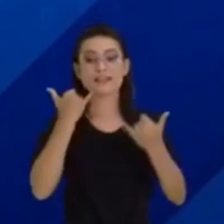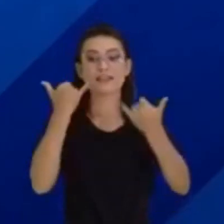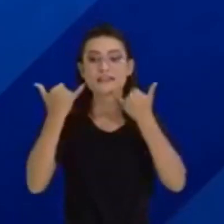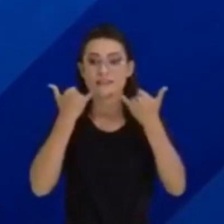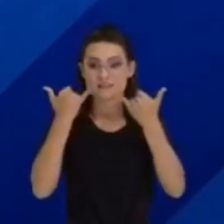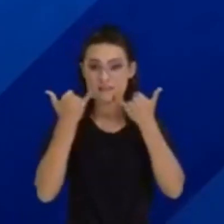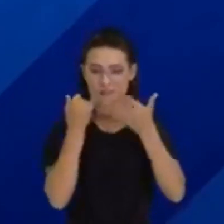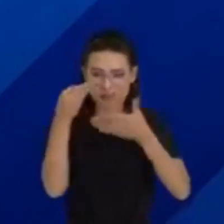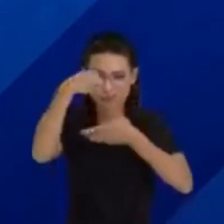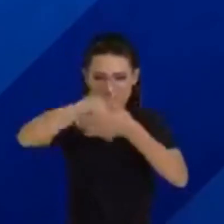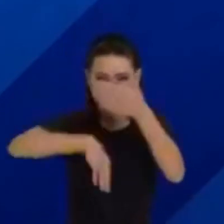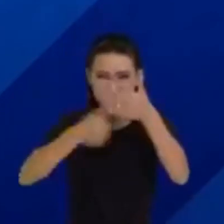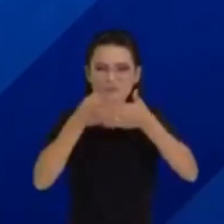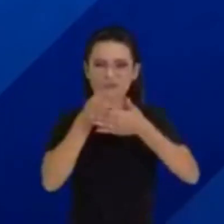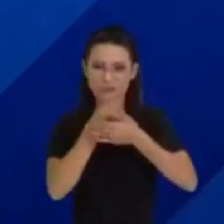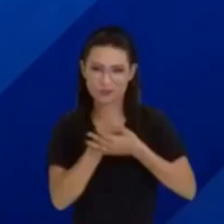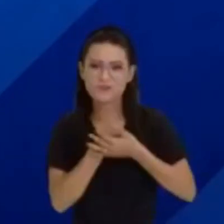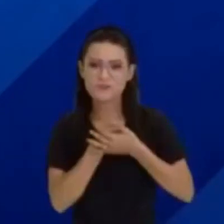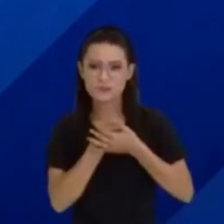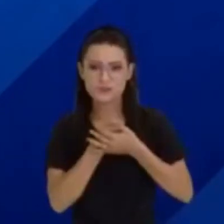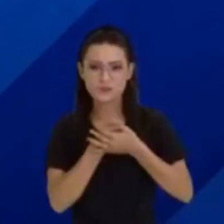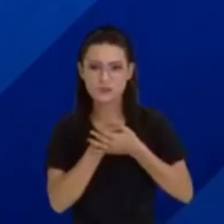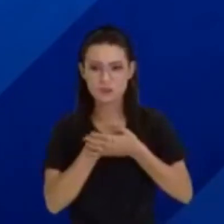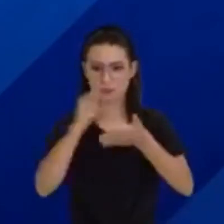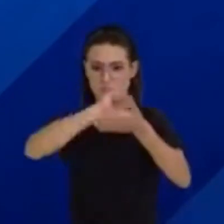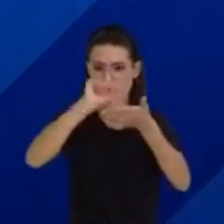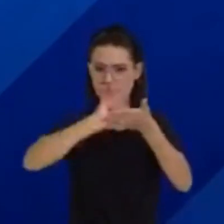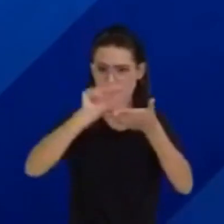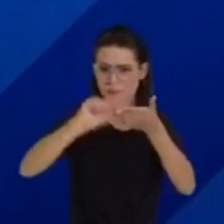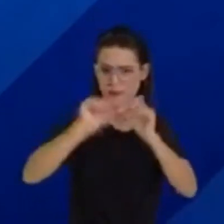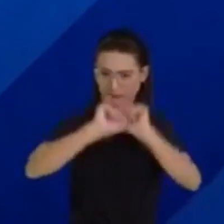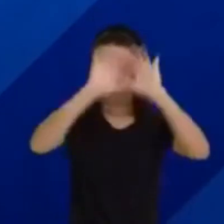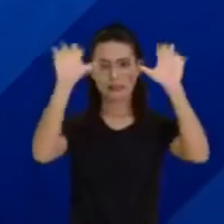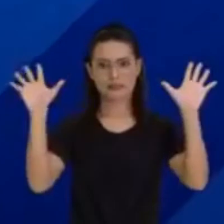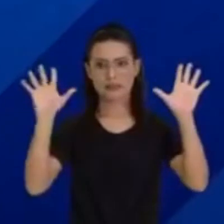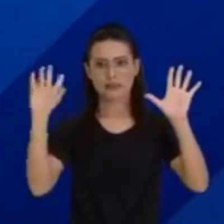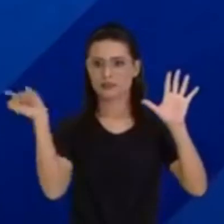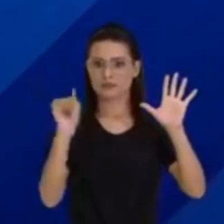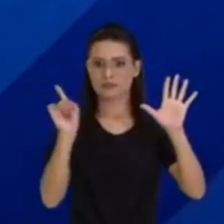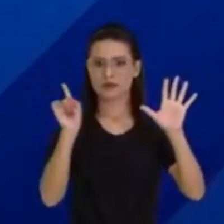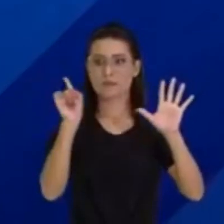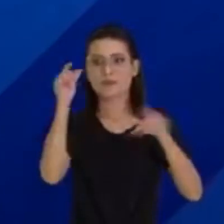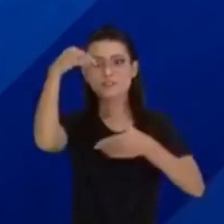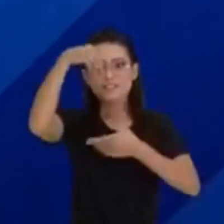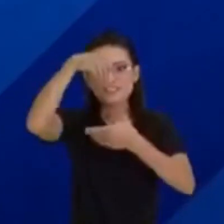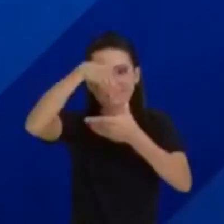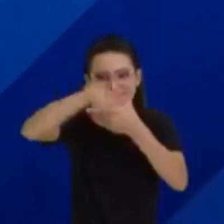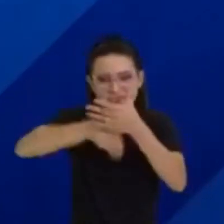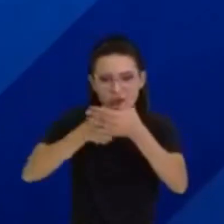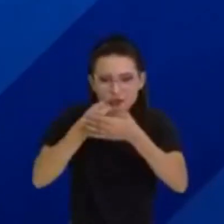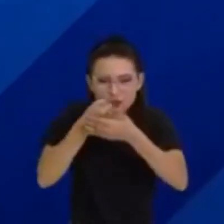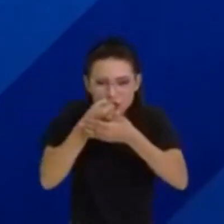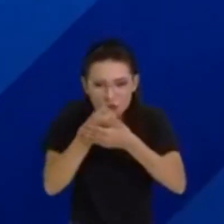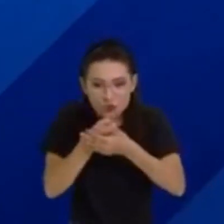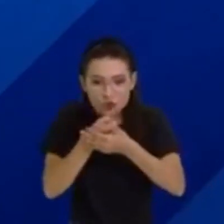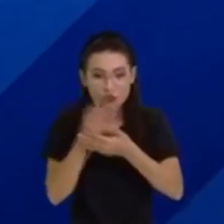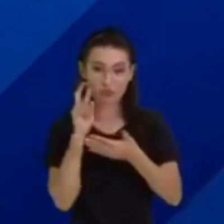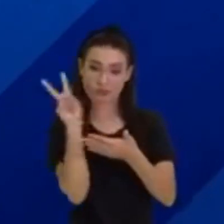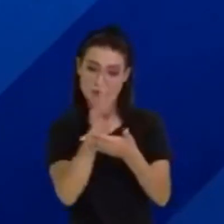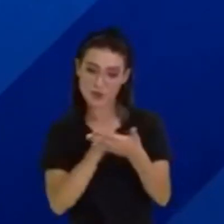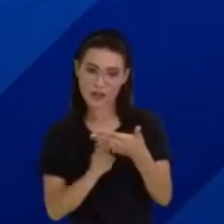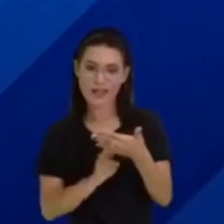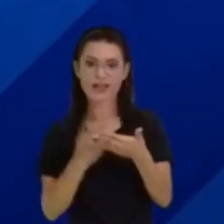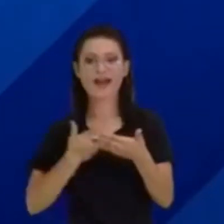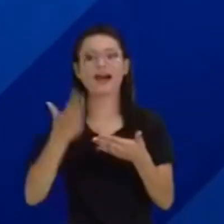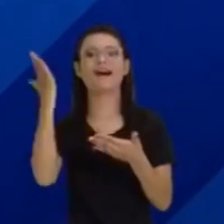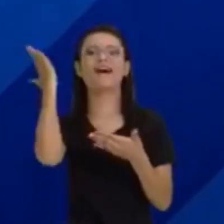entrelinhas. A informação não está escrita, não foi dita, mas ela pode ser subentendida, subentendida, ela pode